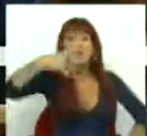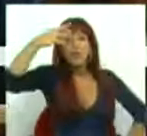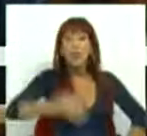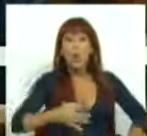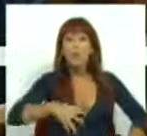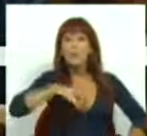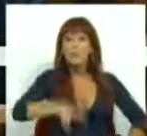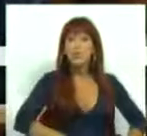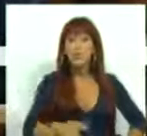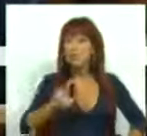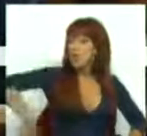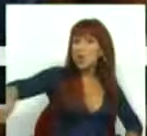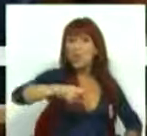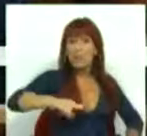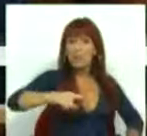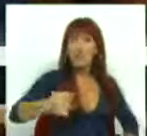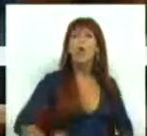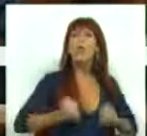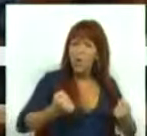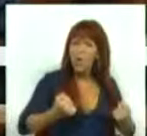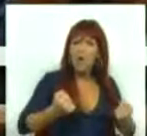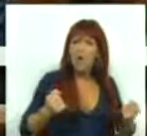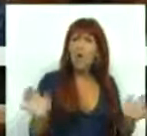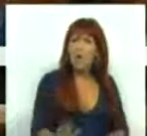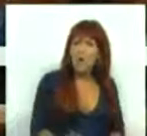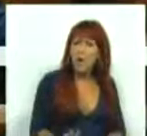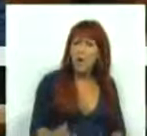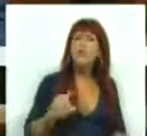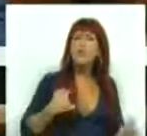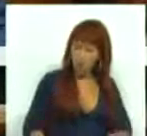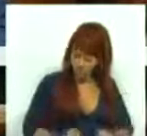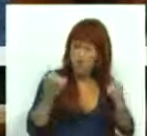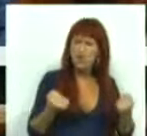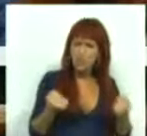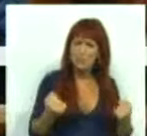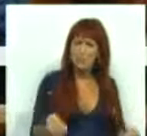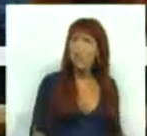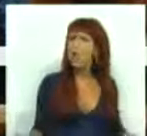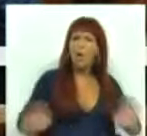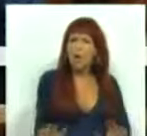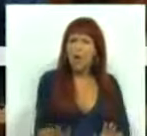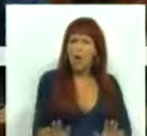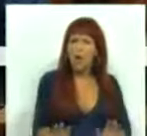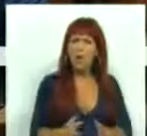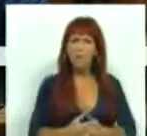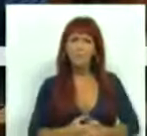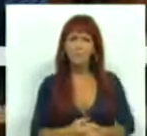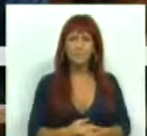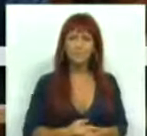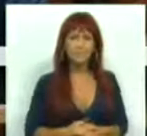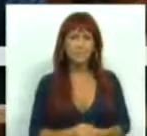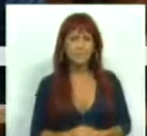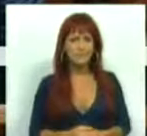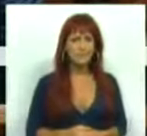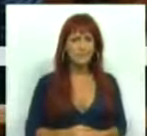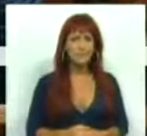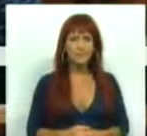os portugueses. Somos ou não somos capazes? Somos ou não somos capazes?